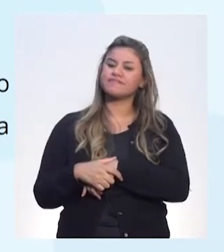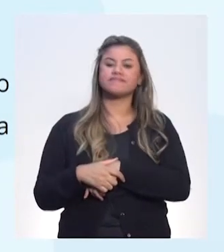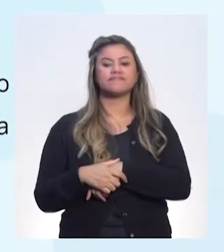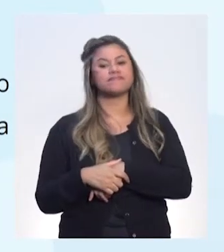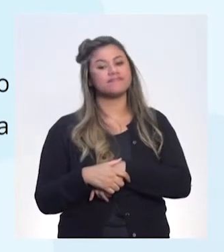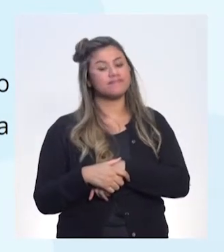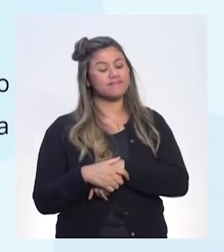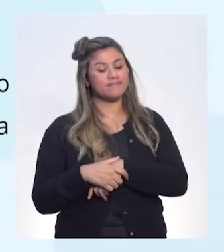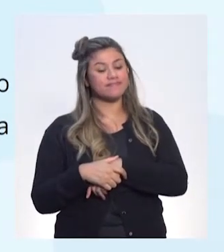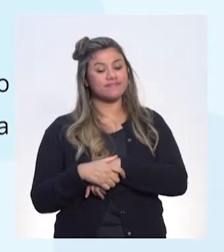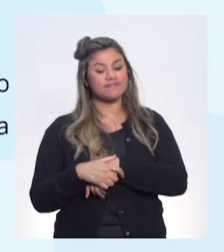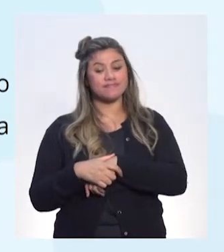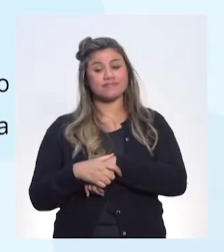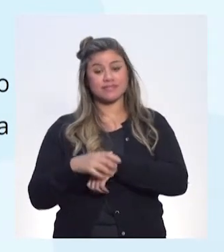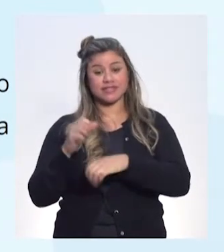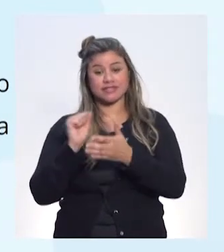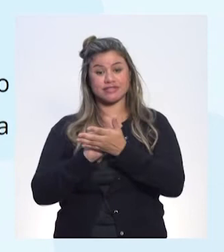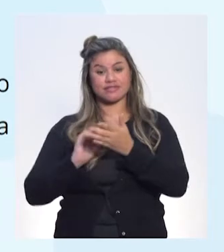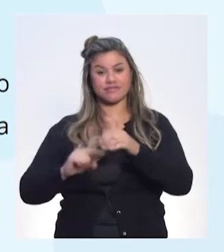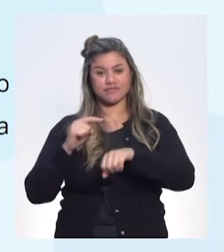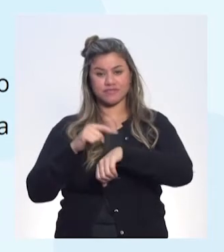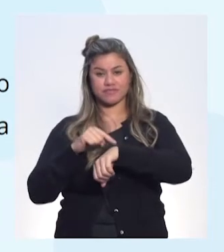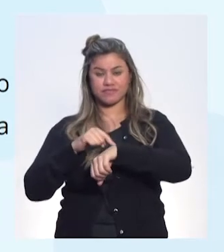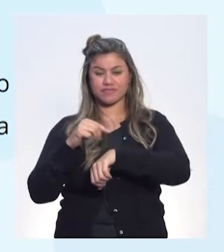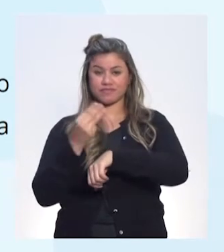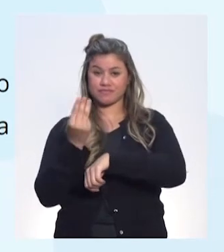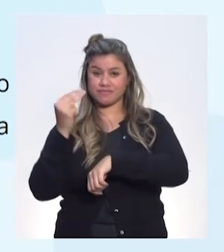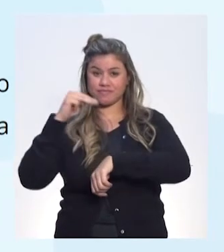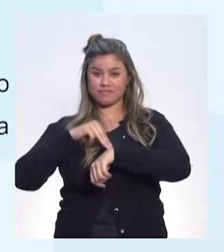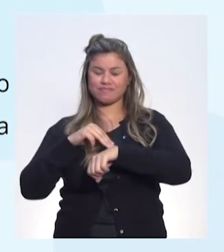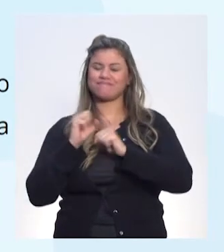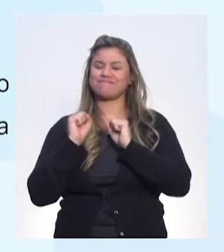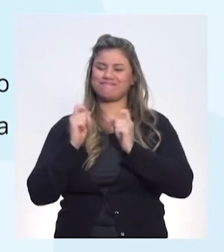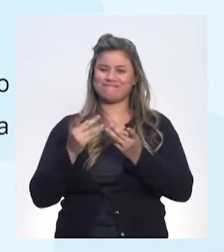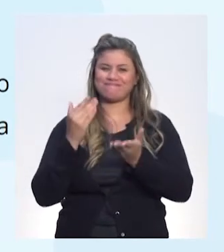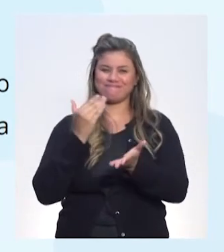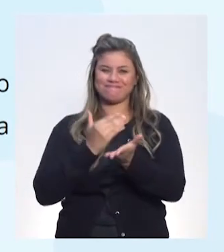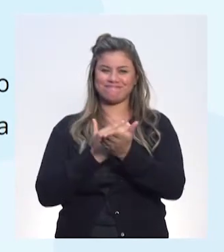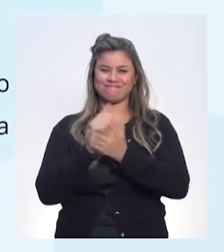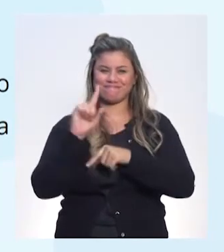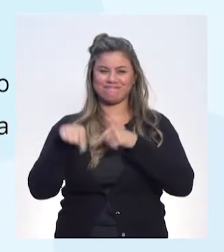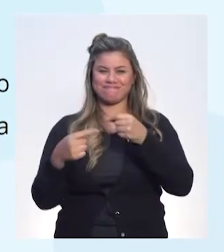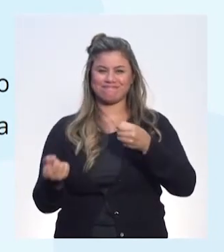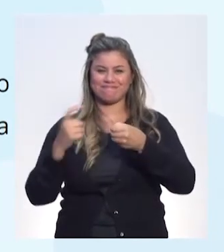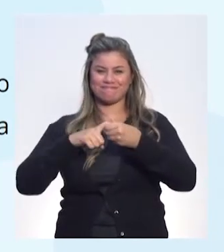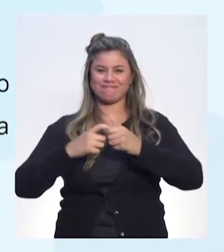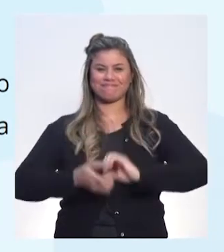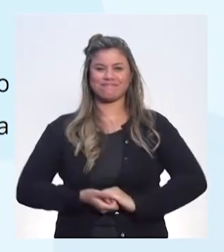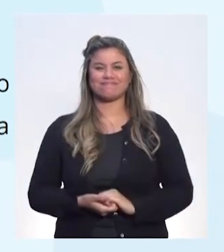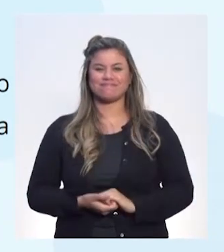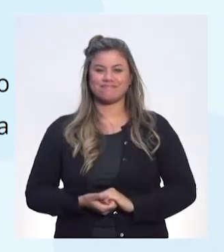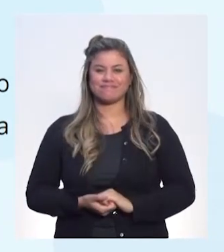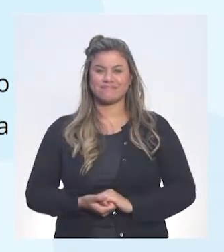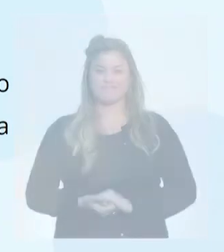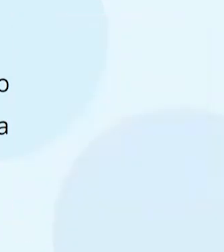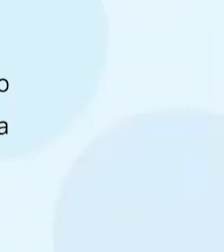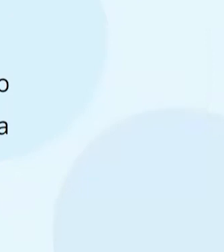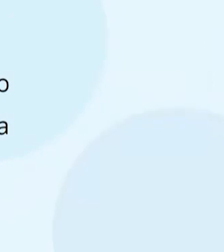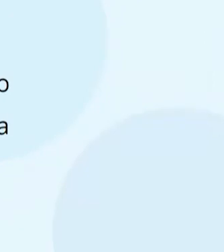atividade? Professora Inês, para essa atividade eles terão 3 minutos. Ok, então daqui 3 minutos voltamos.